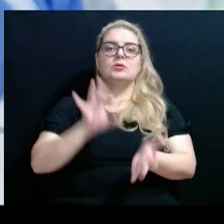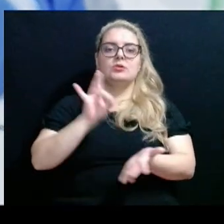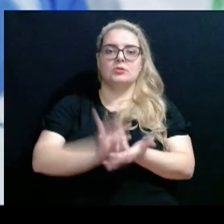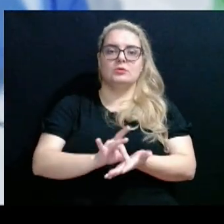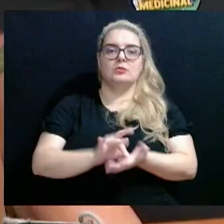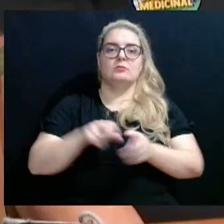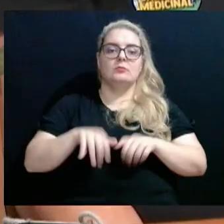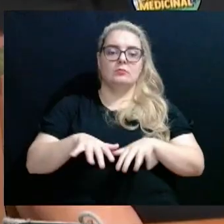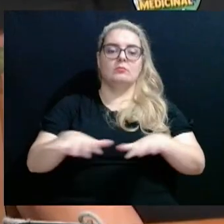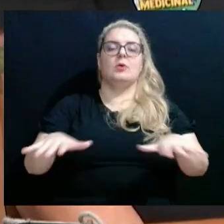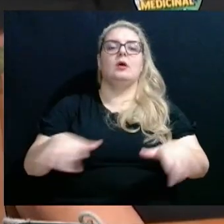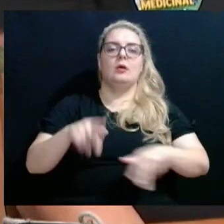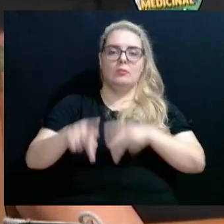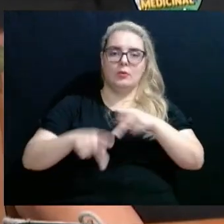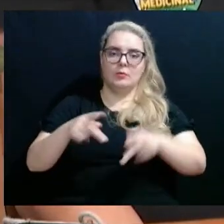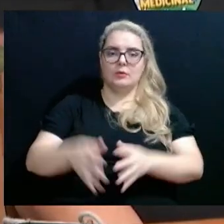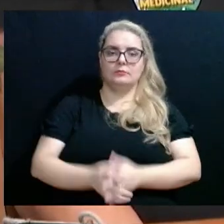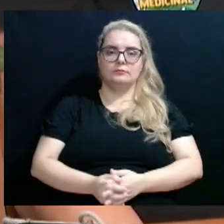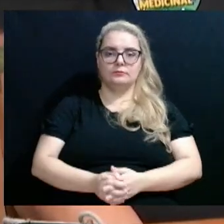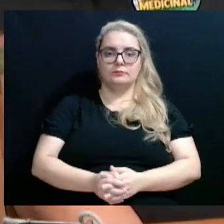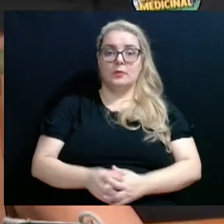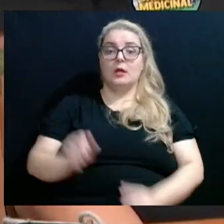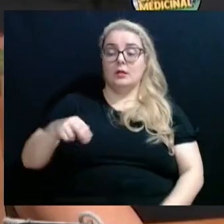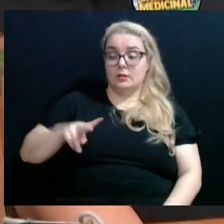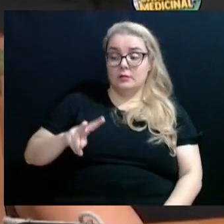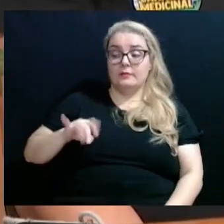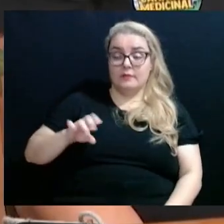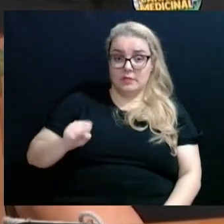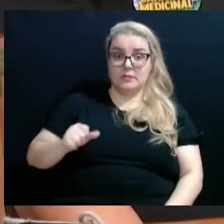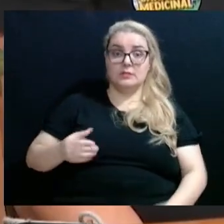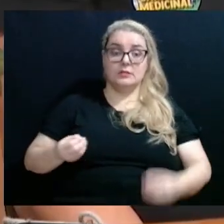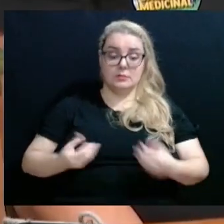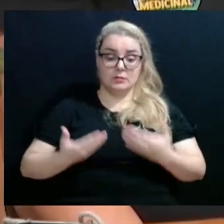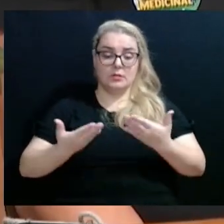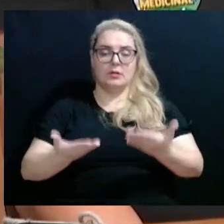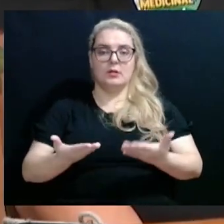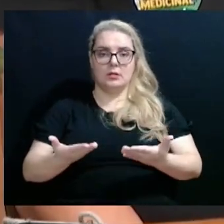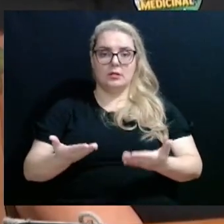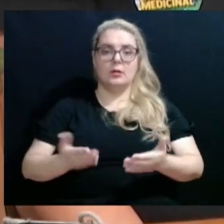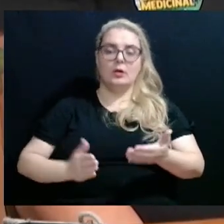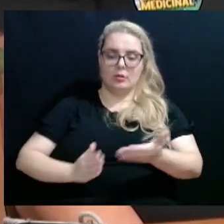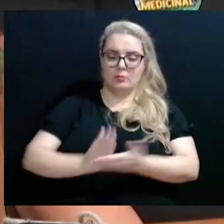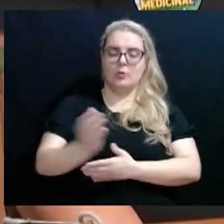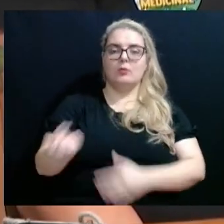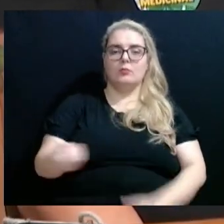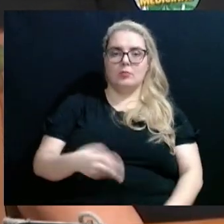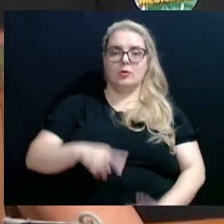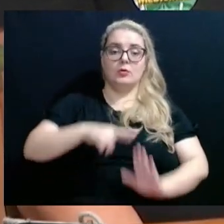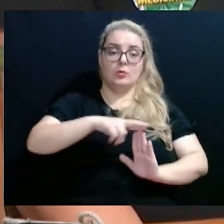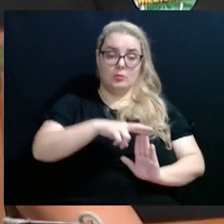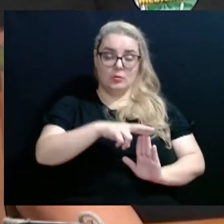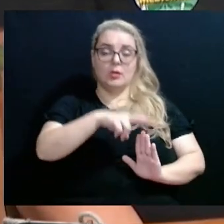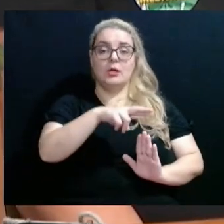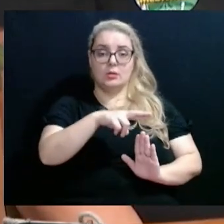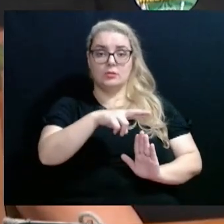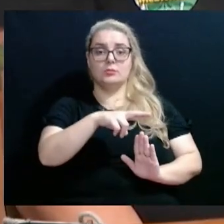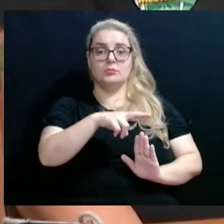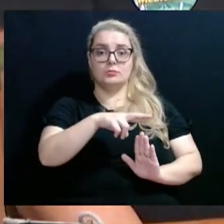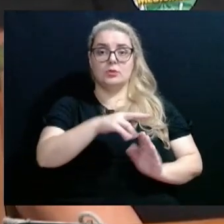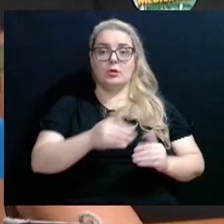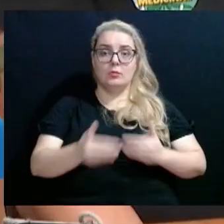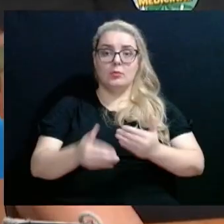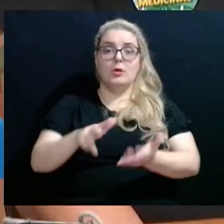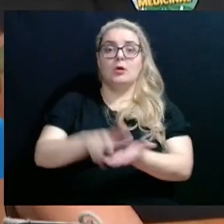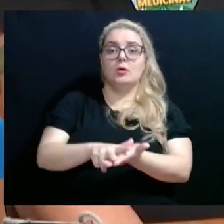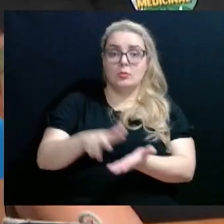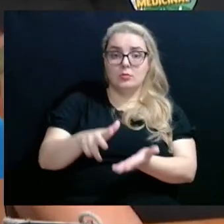à população. A Anvisa, ela aprovou uma nova resolução e que passa por regulamentar a